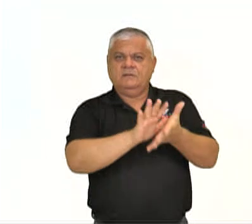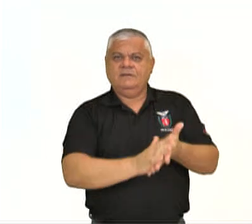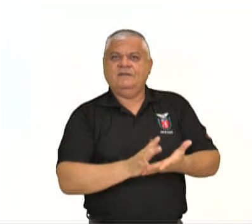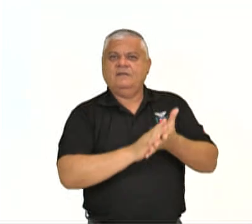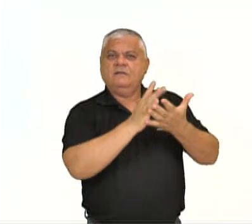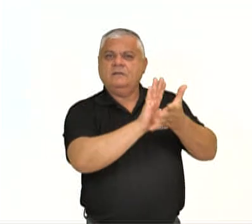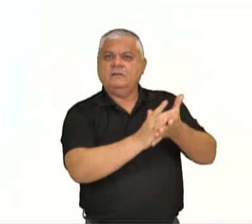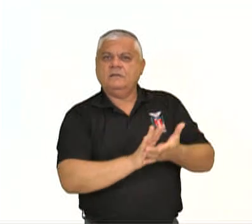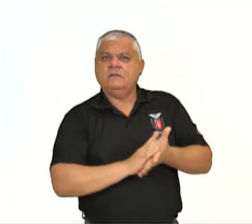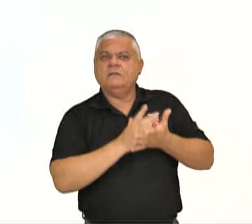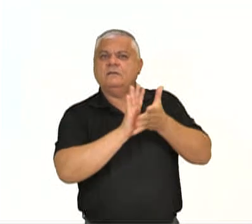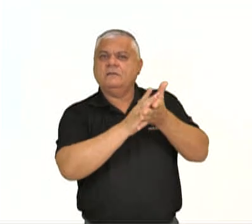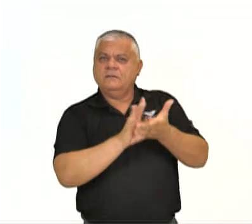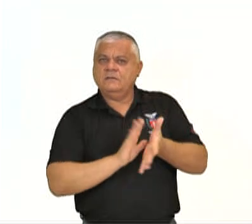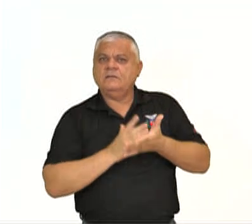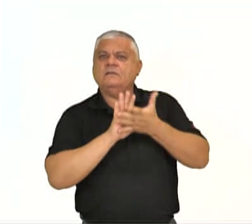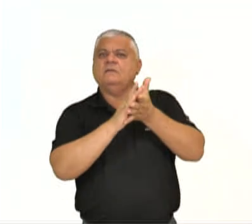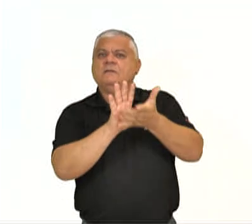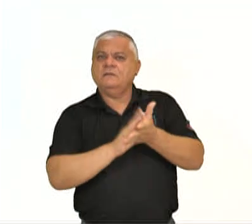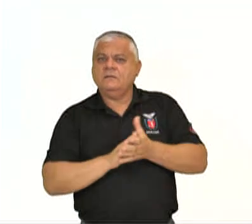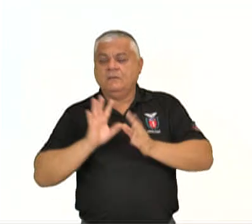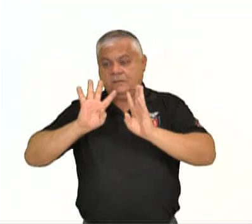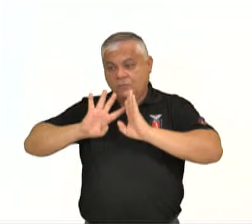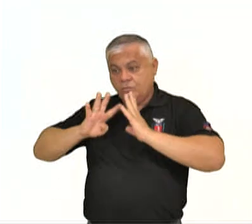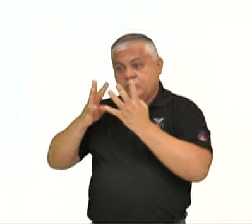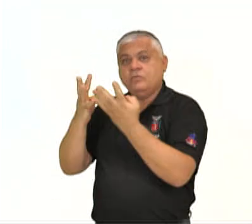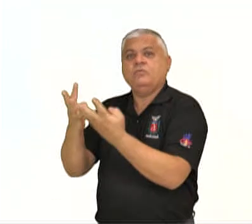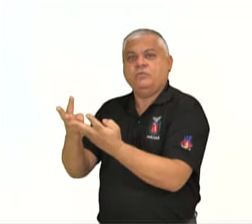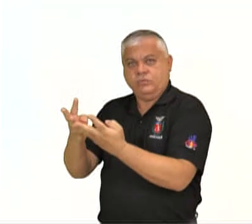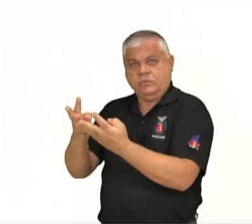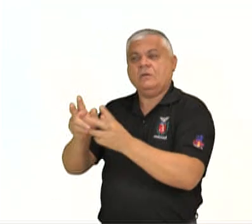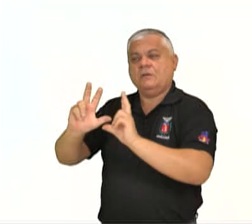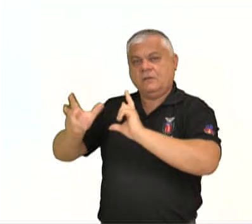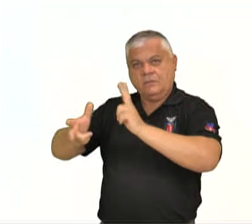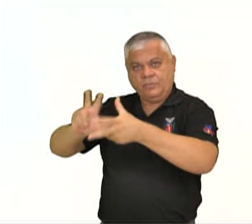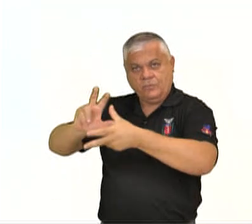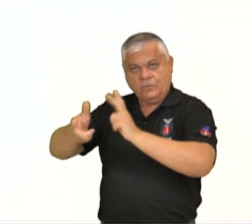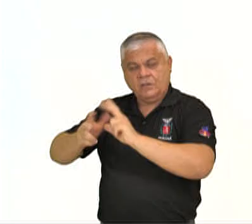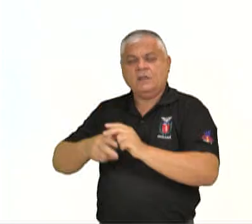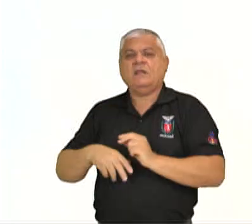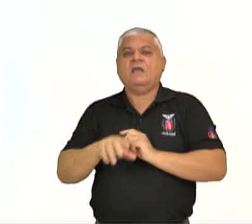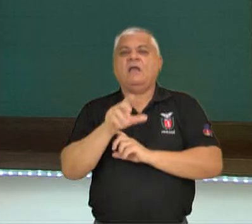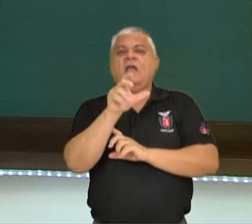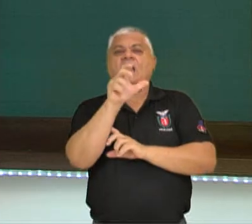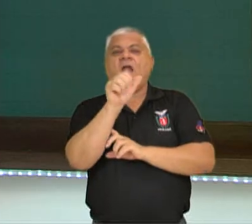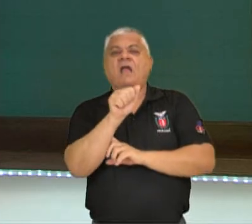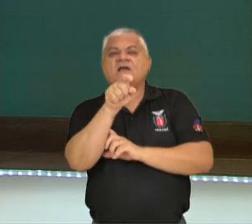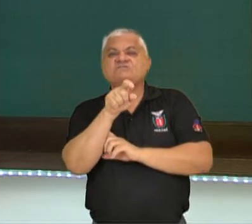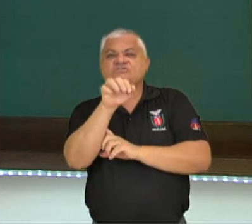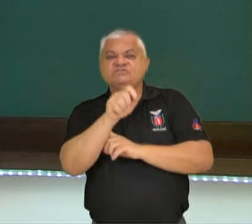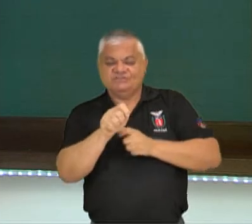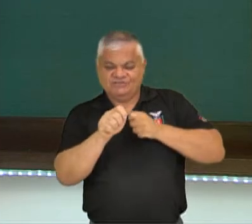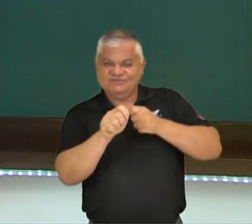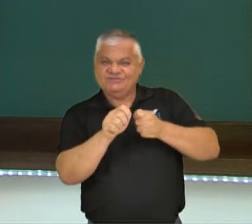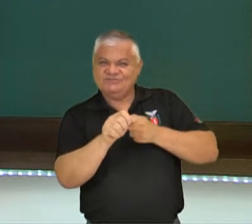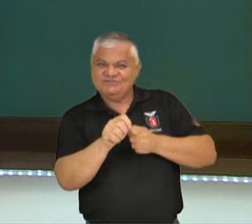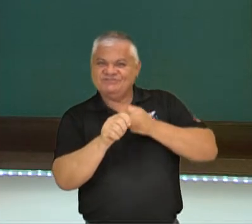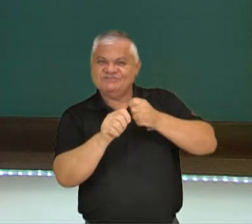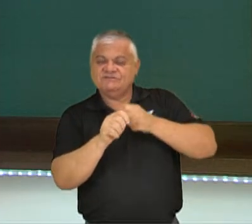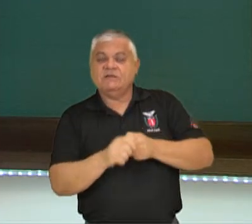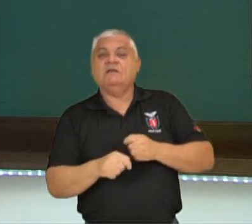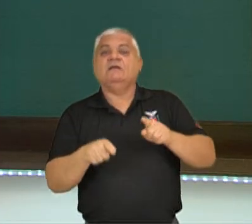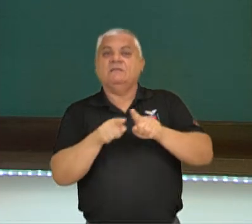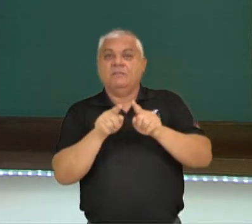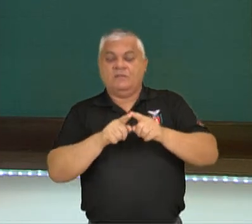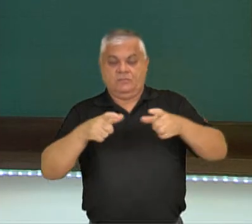com floreios dentro da roda de capoeira acompanha o som do cachixi. O pandeiro é um instrumento